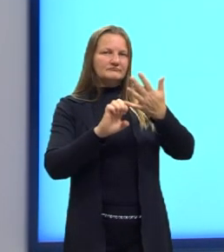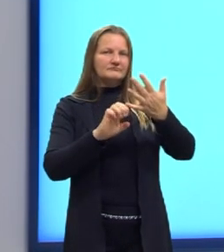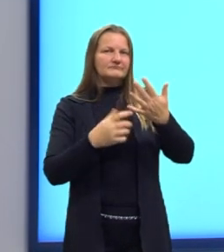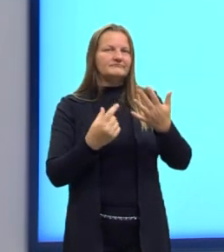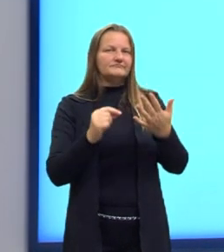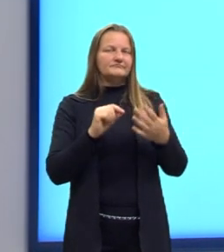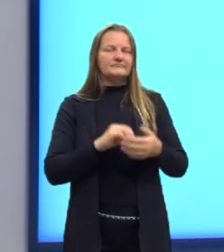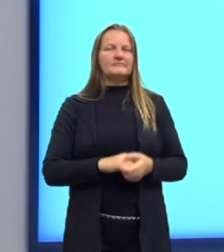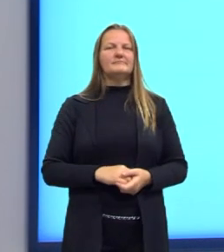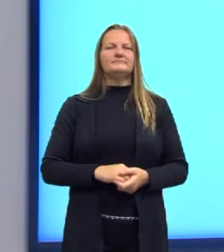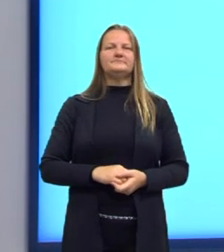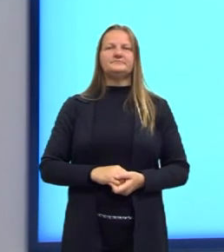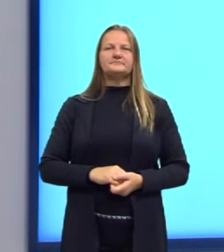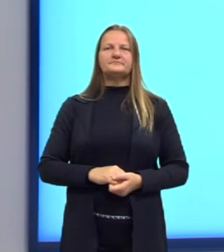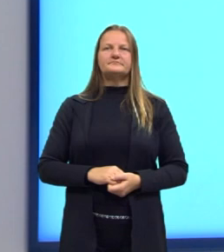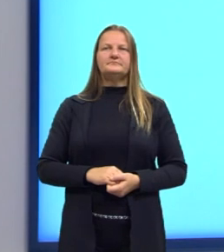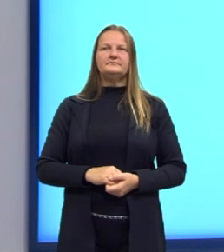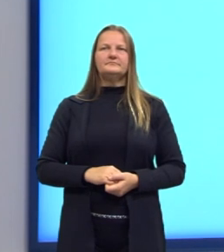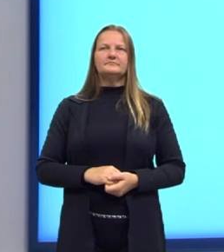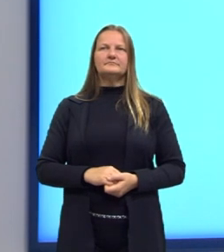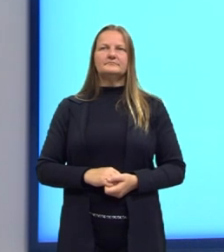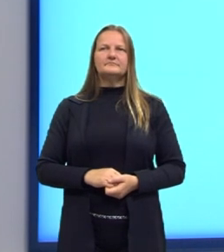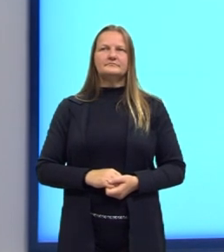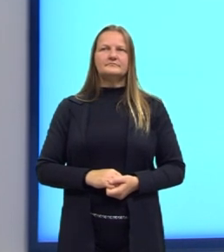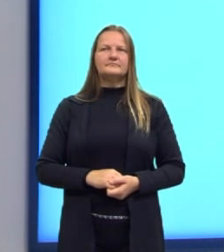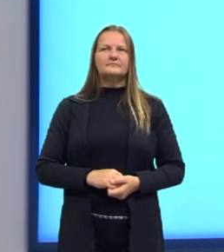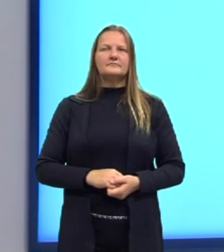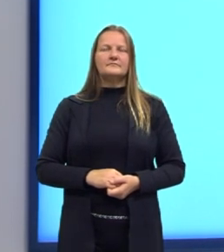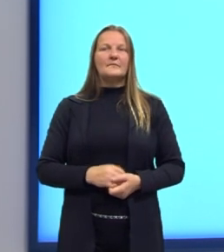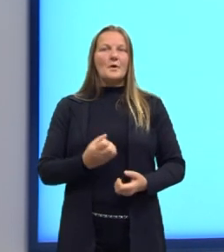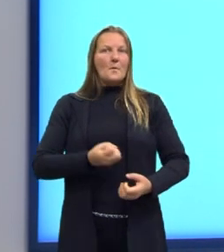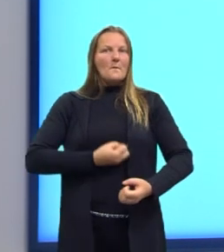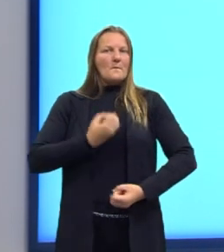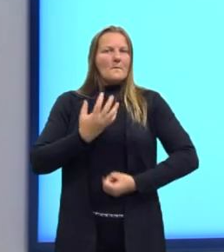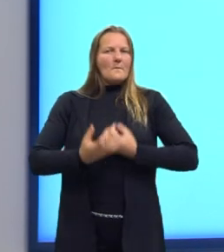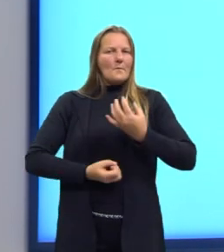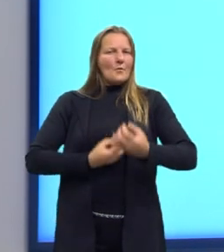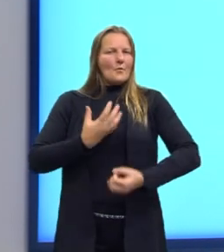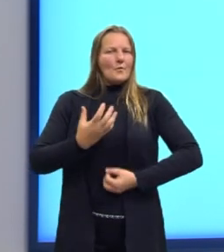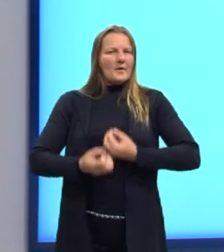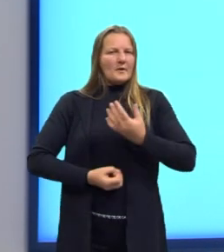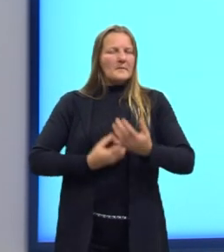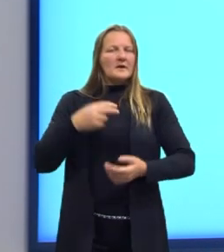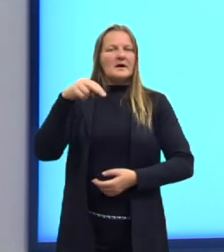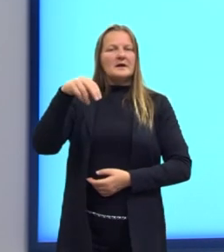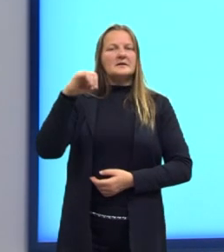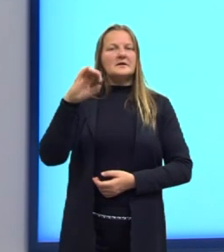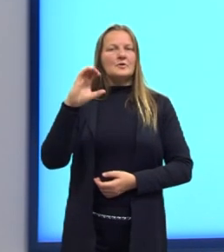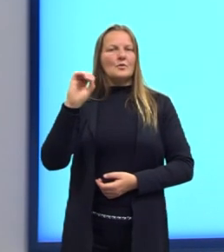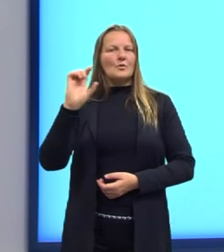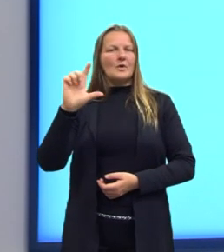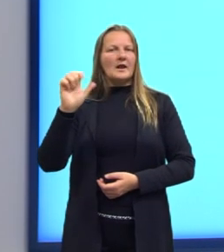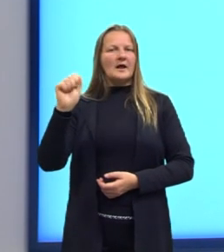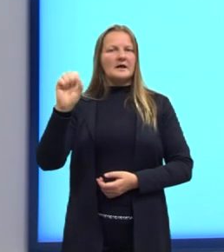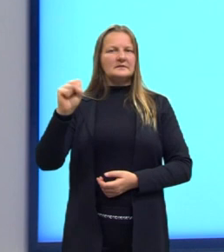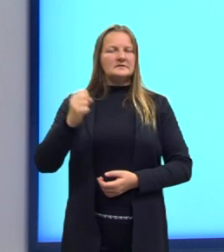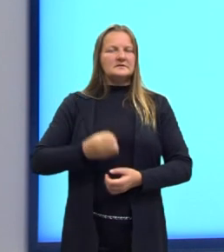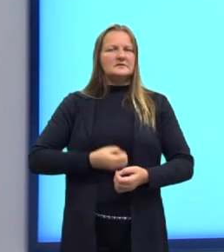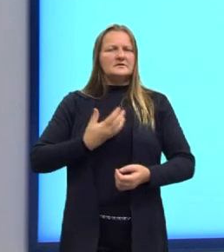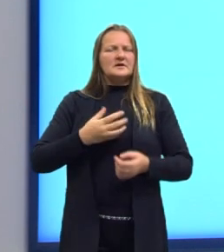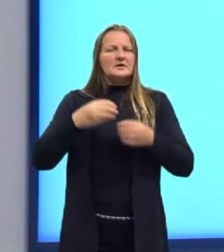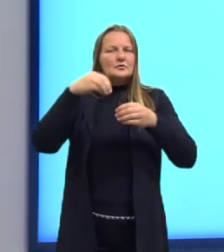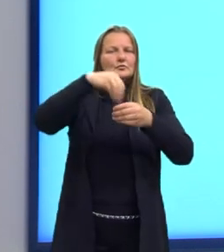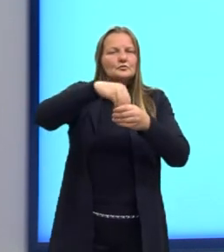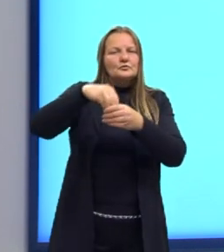em relação ao texto nesse poema de Nicolás aquele no qual o poeta reflete sobre o plantio da